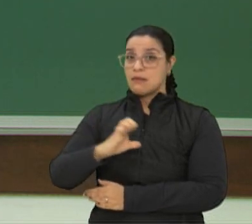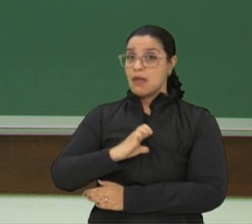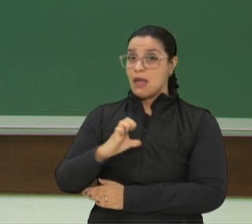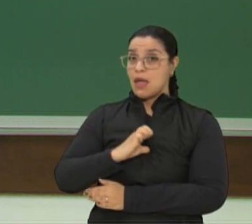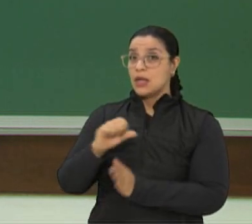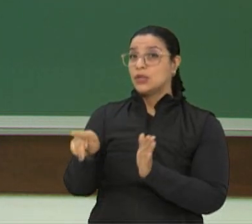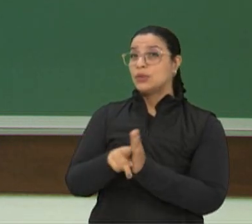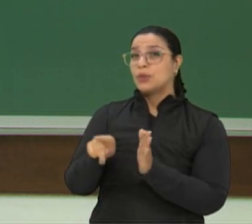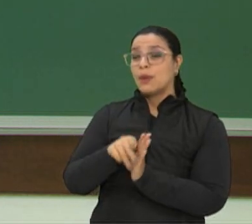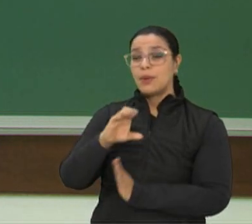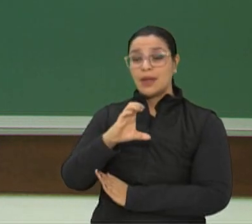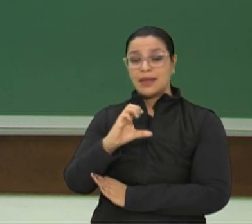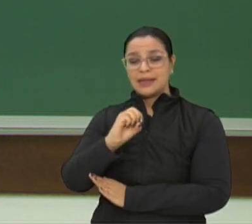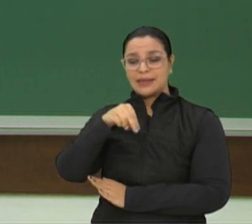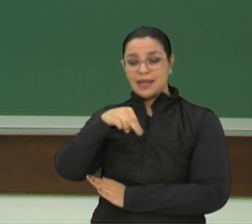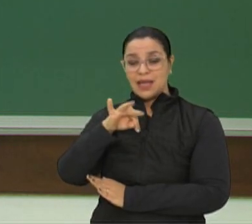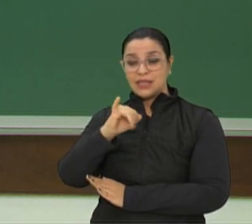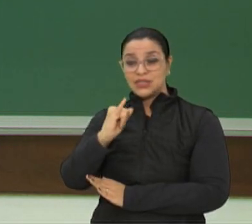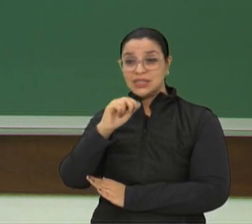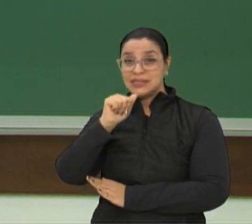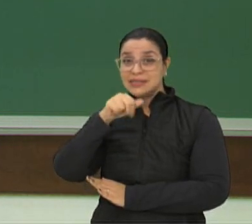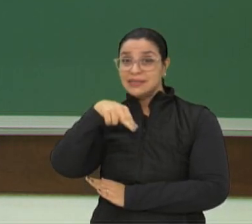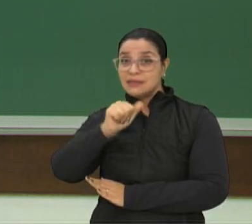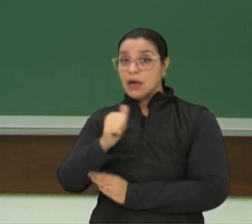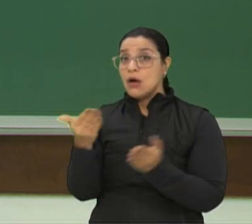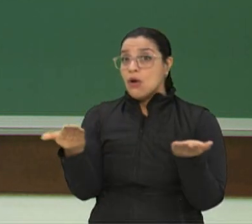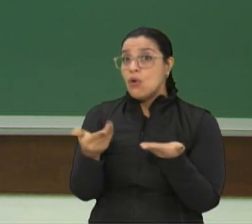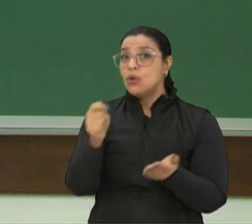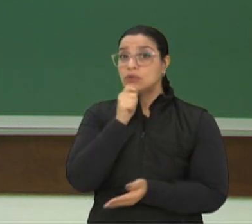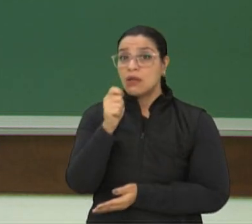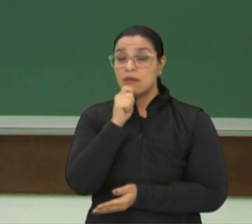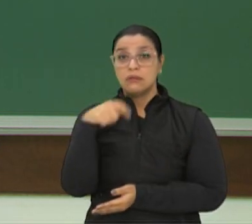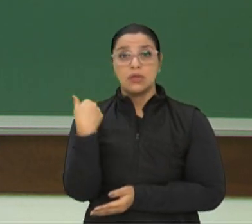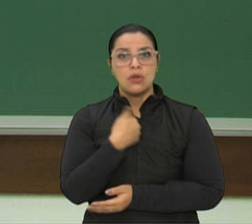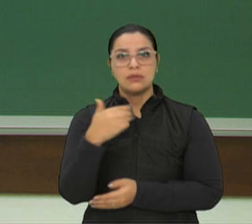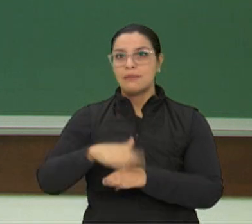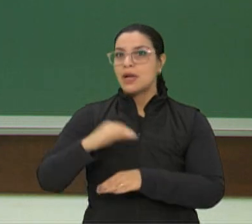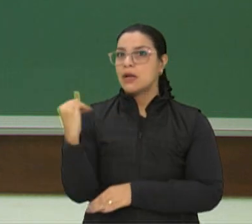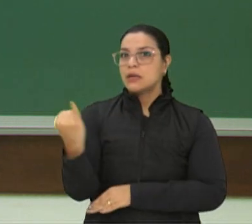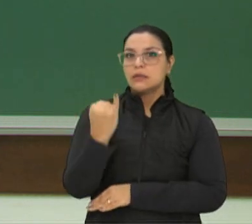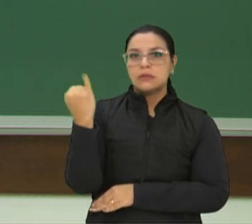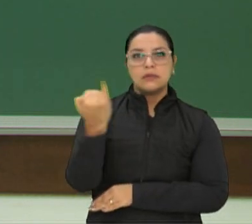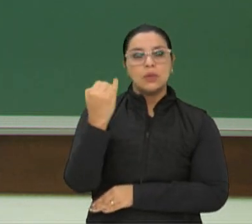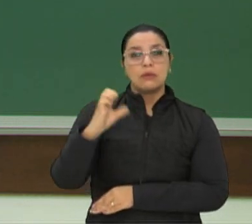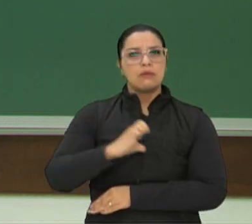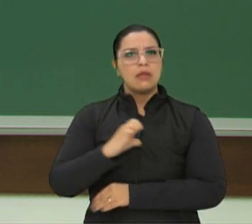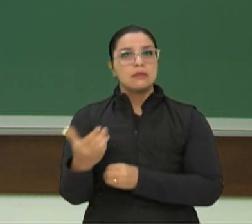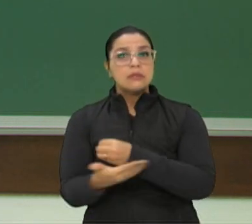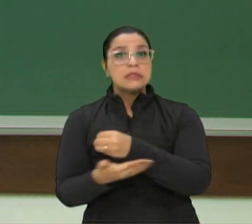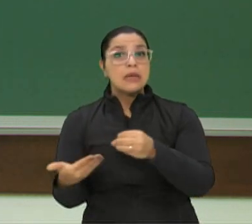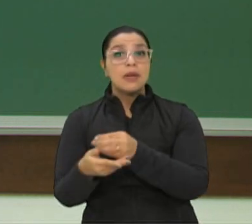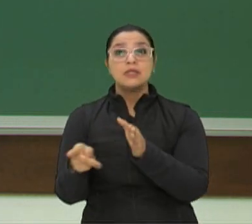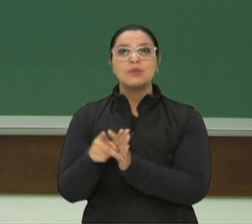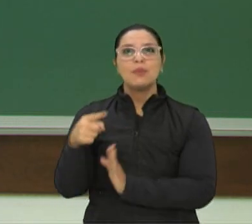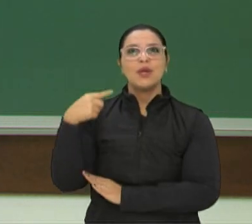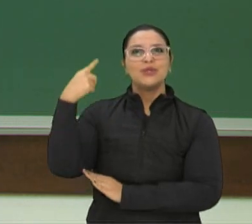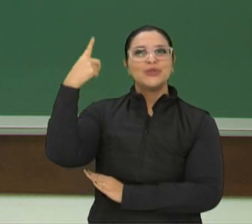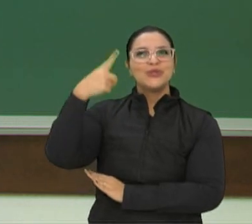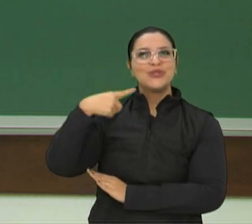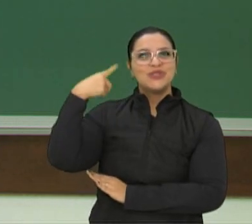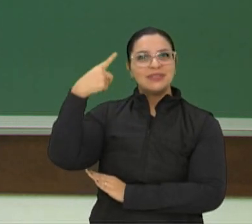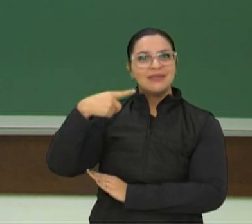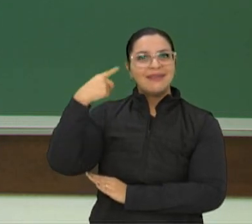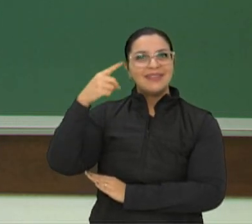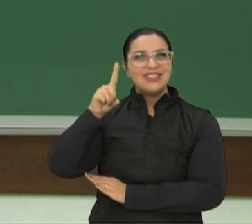ética kantiana é uma ética que até hoje, né, é uma das mais importantes, né, a base do direito